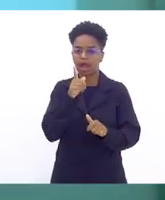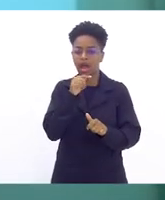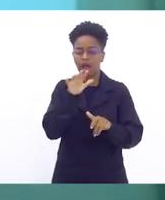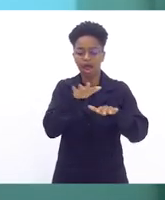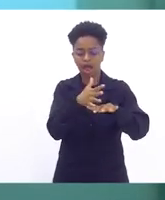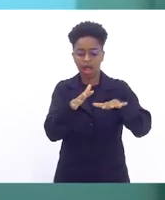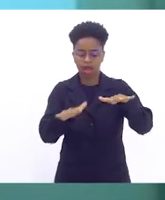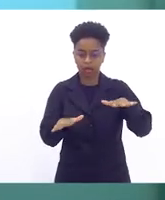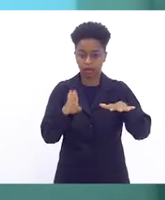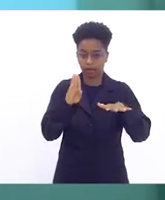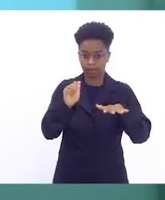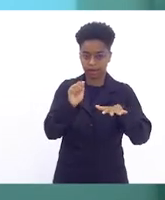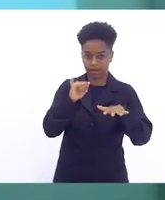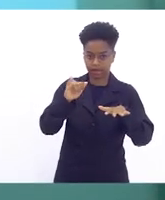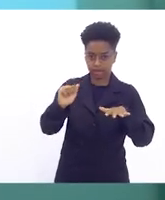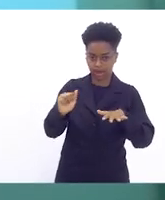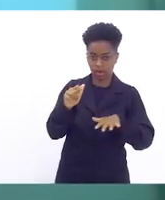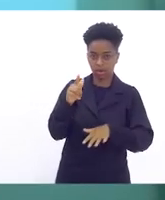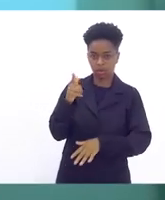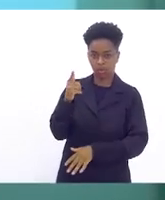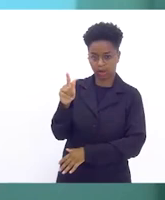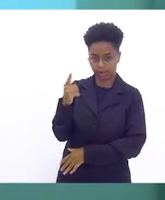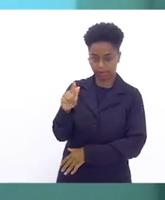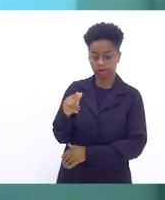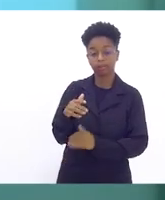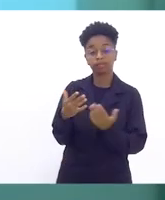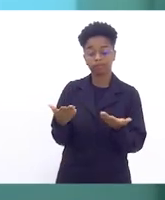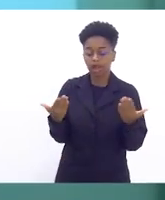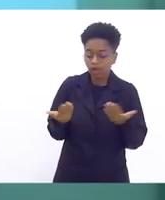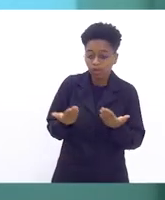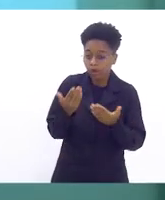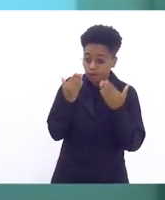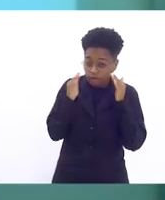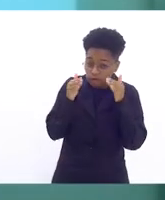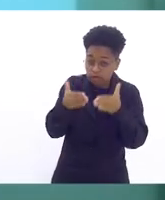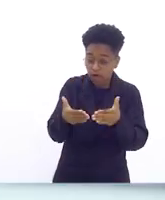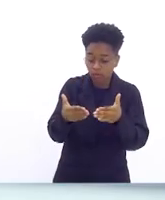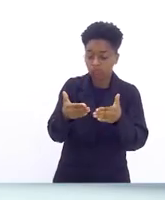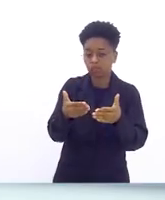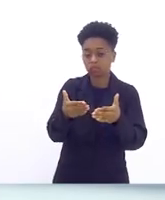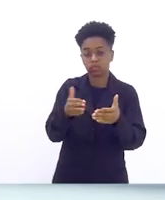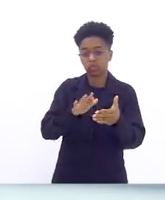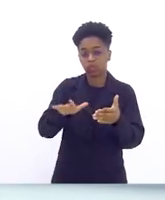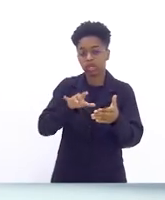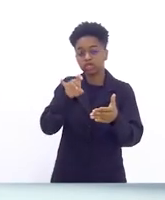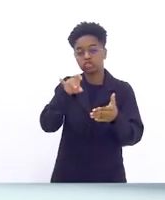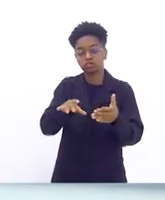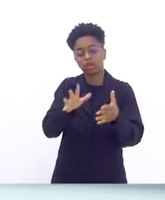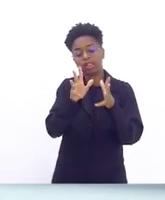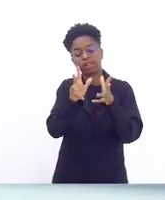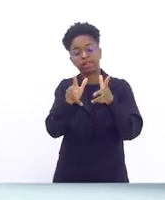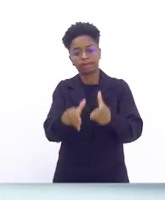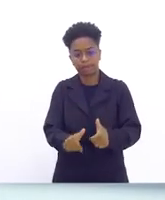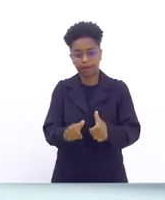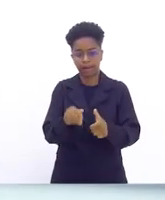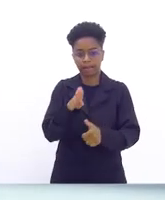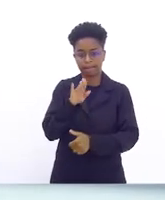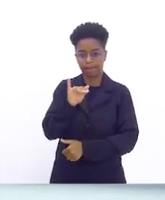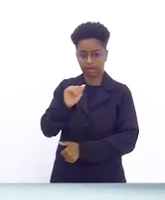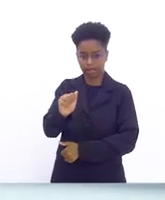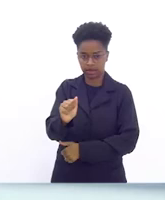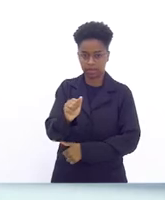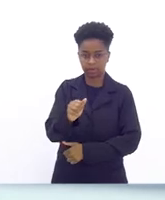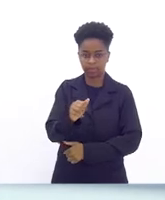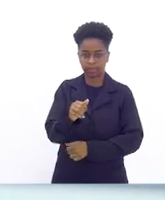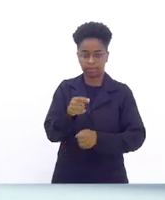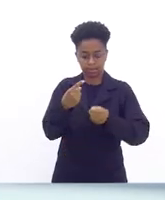opção Agora não só está focado com a despoluição da baía do dos Municípios